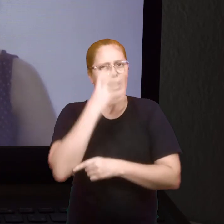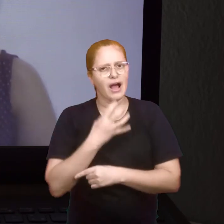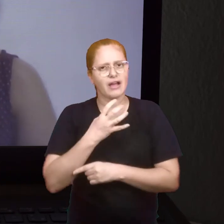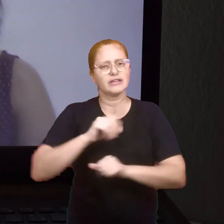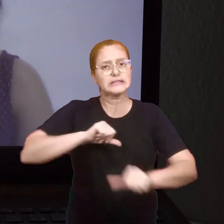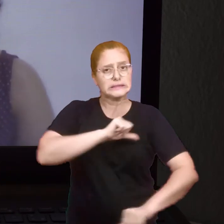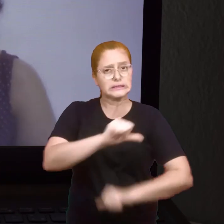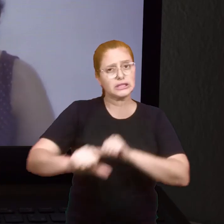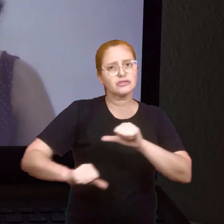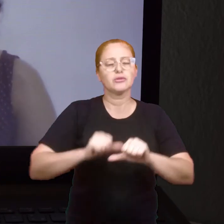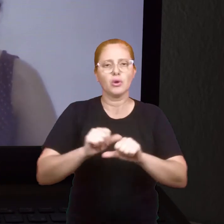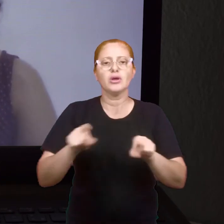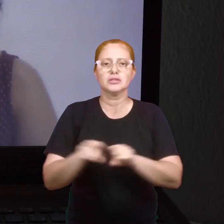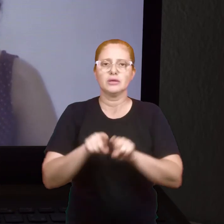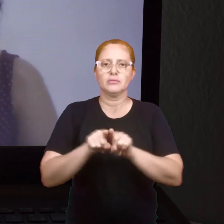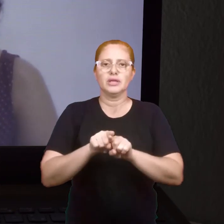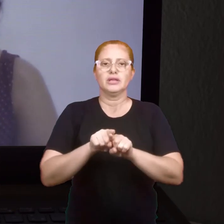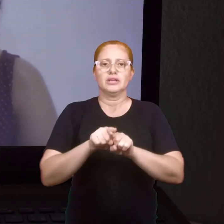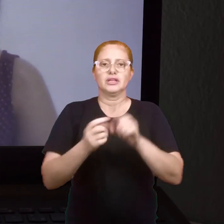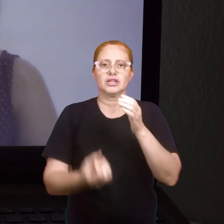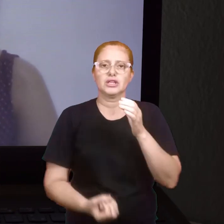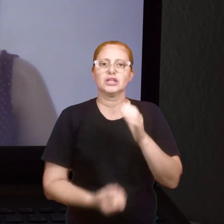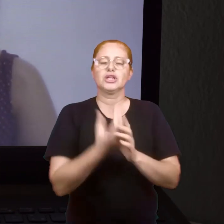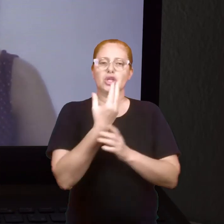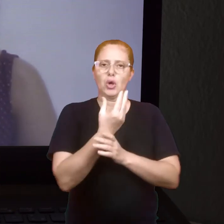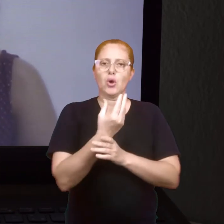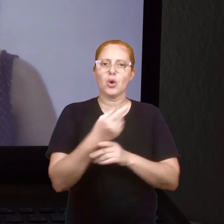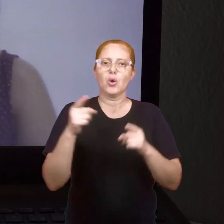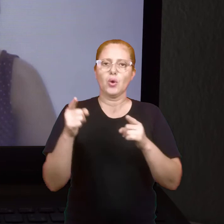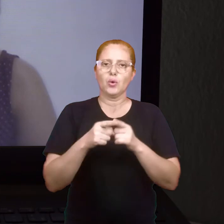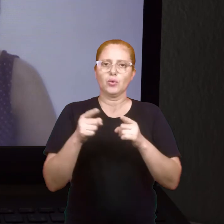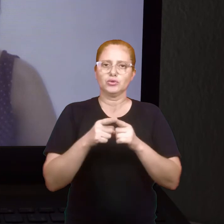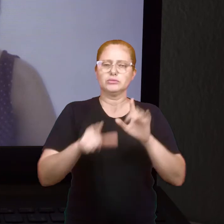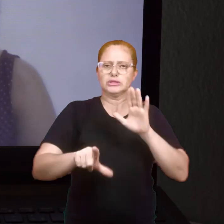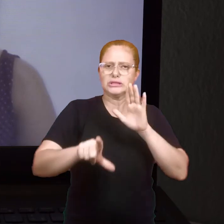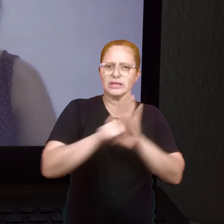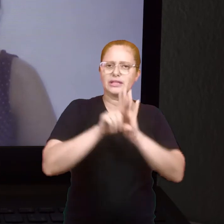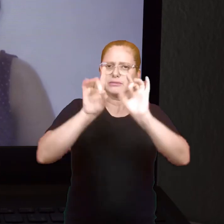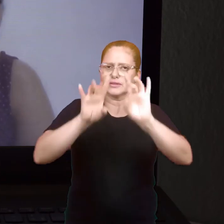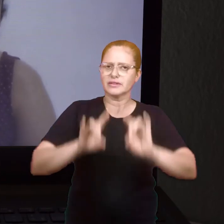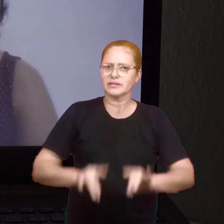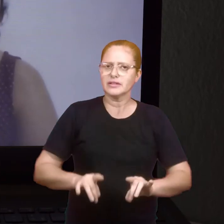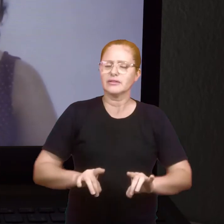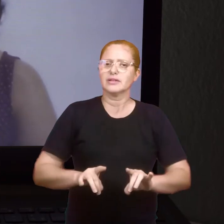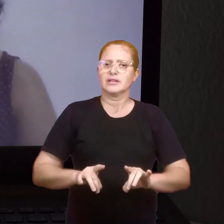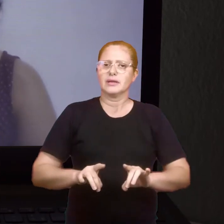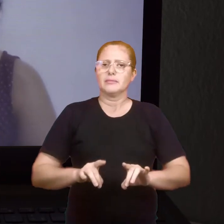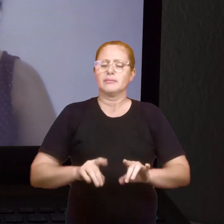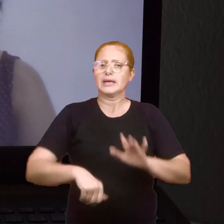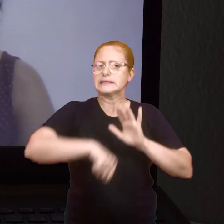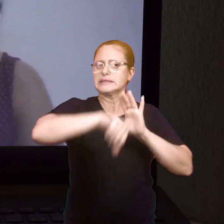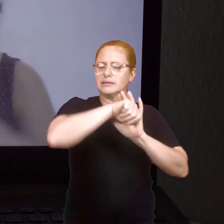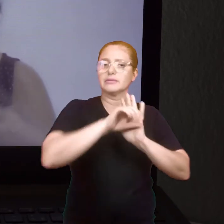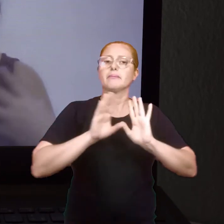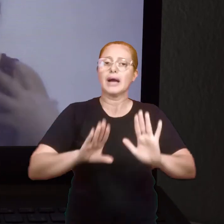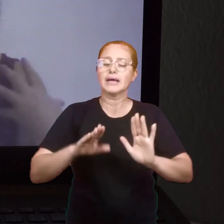que transformou e que criou um tipo penal específico para esse tipo de situação, mas que ainda precisa ser